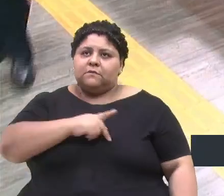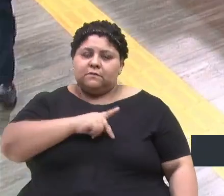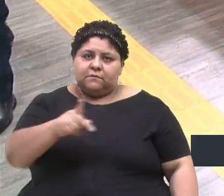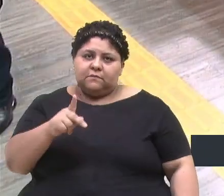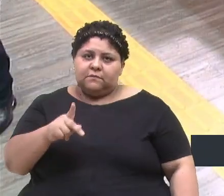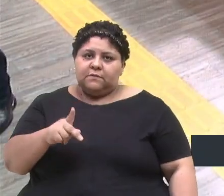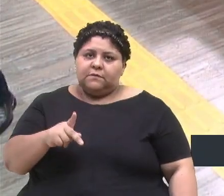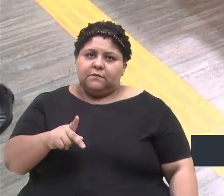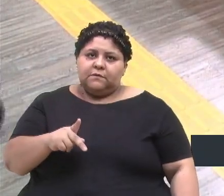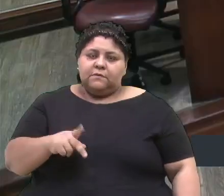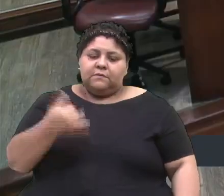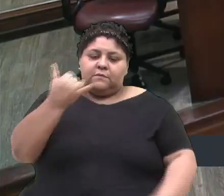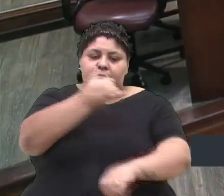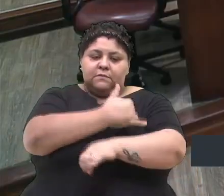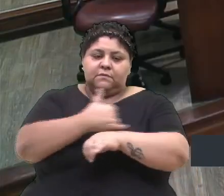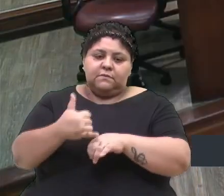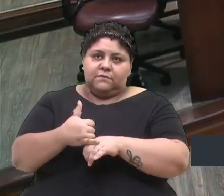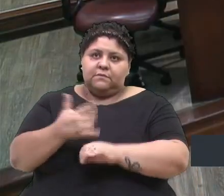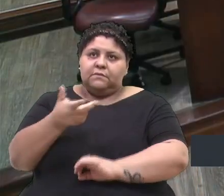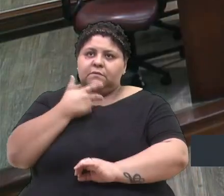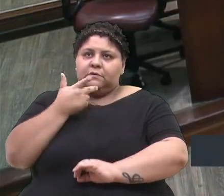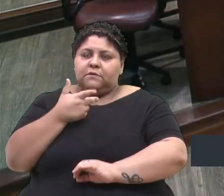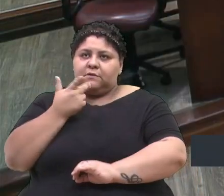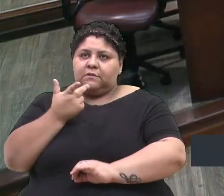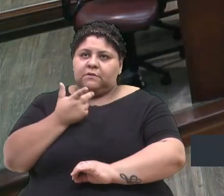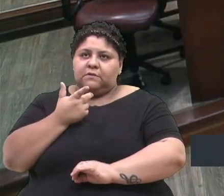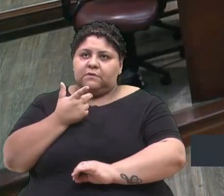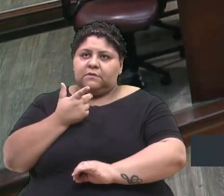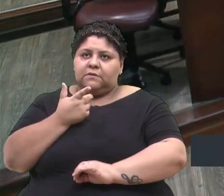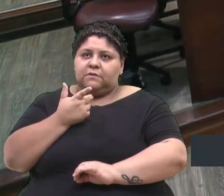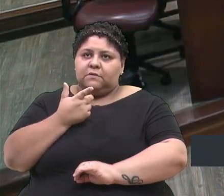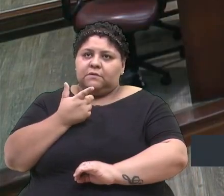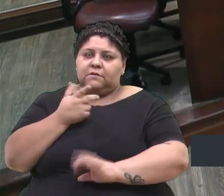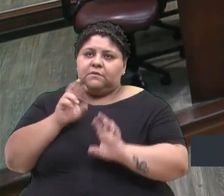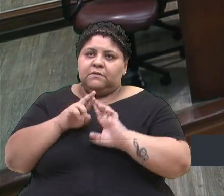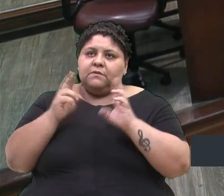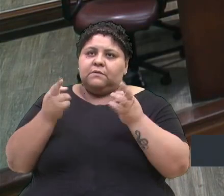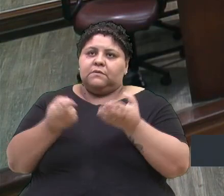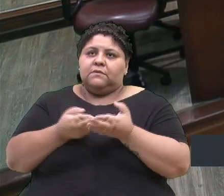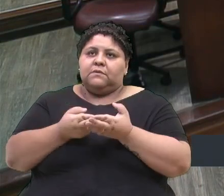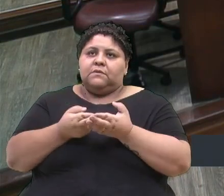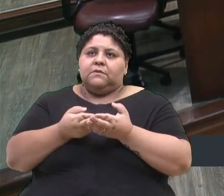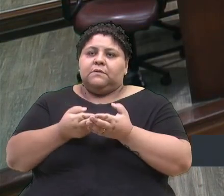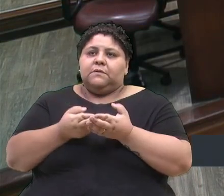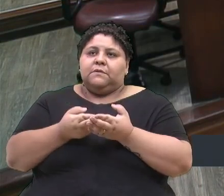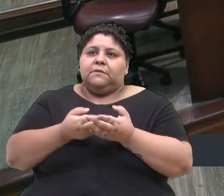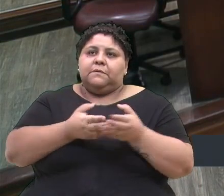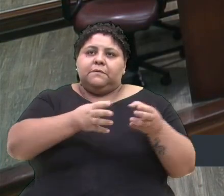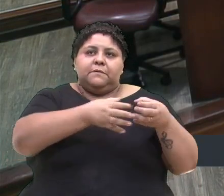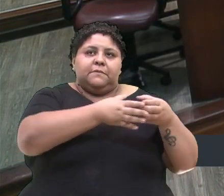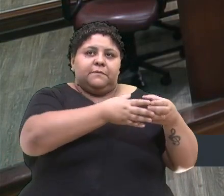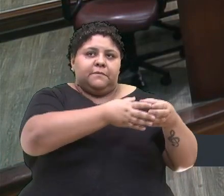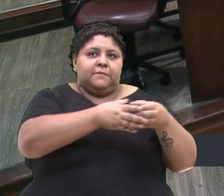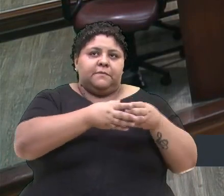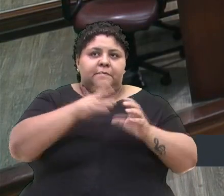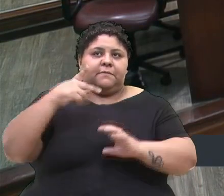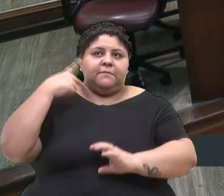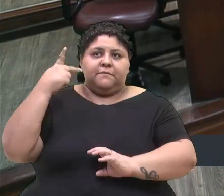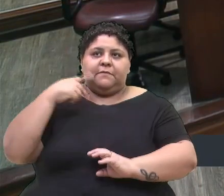Passo minha declaração de minha grande expediente à minha nobre colega